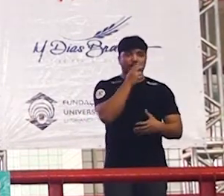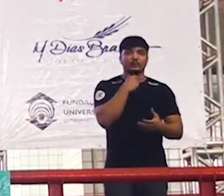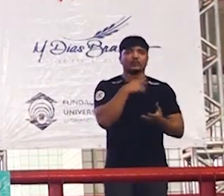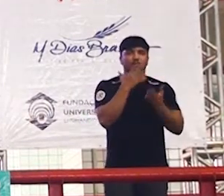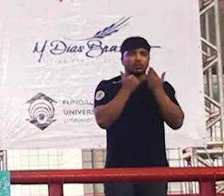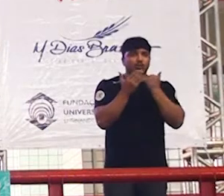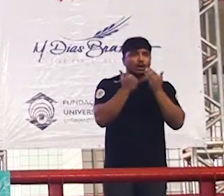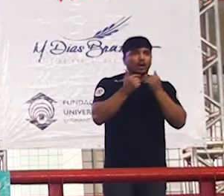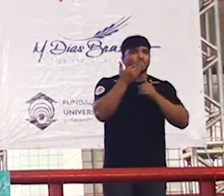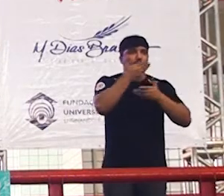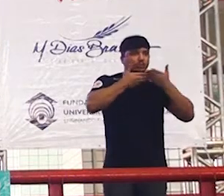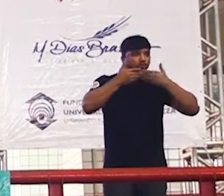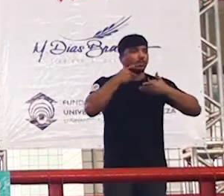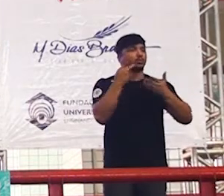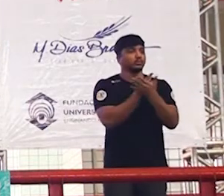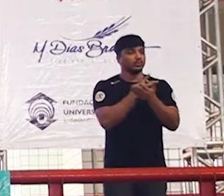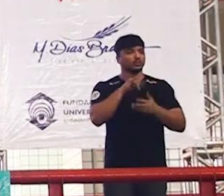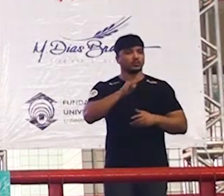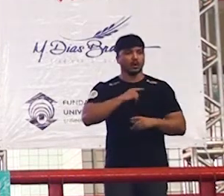vai fazer você engordar.